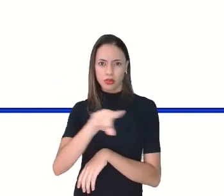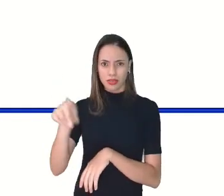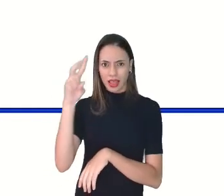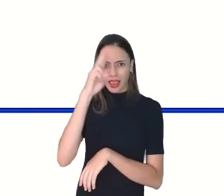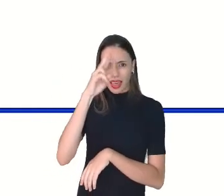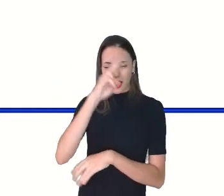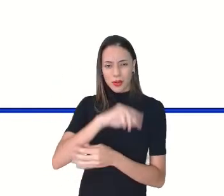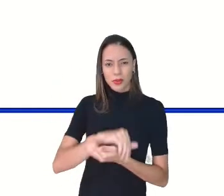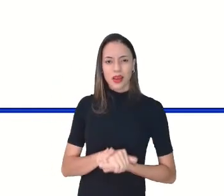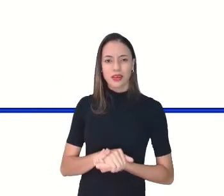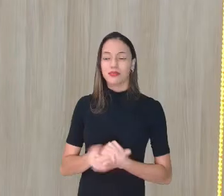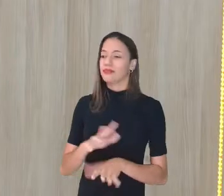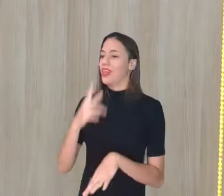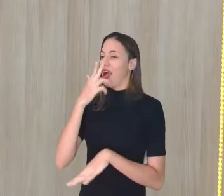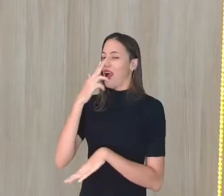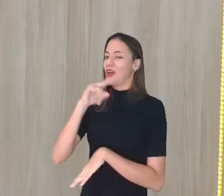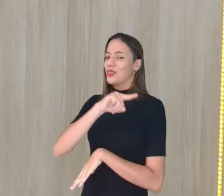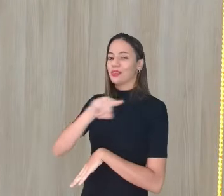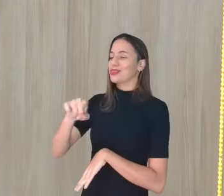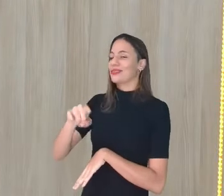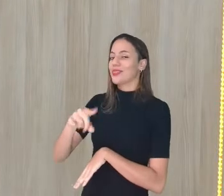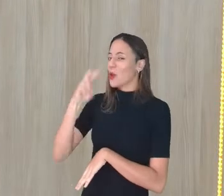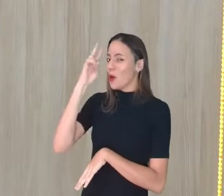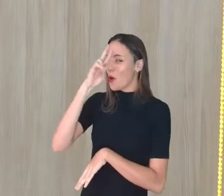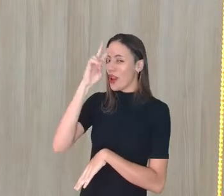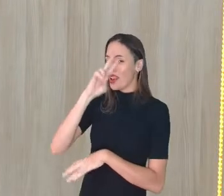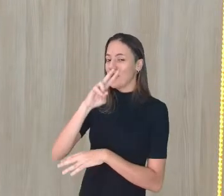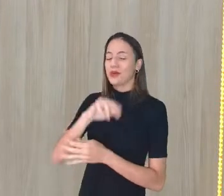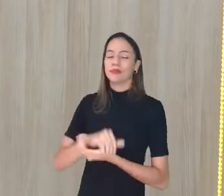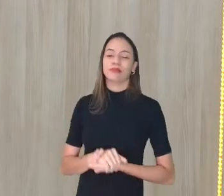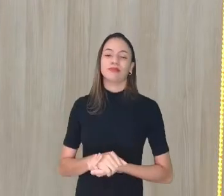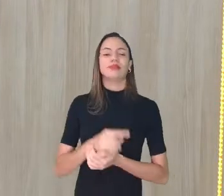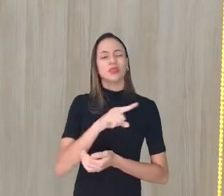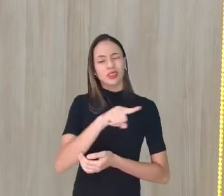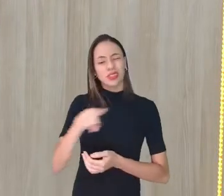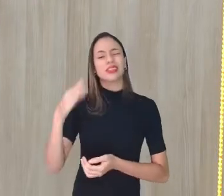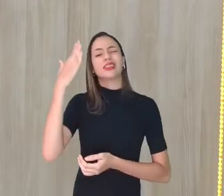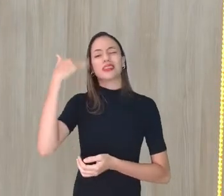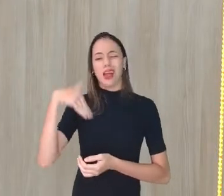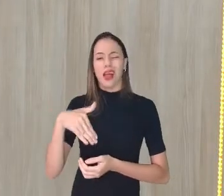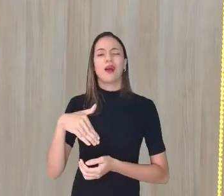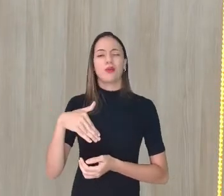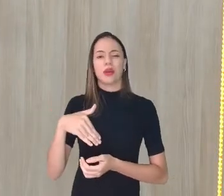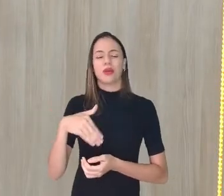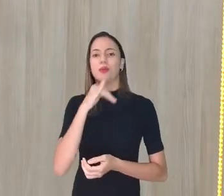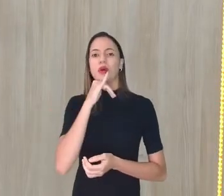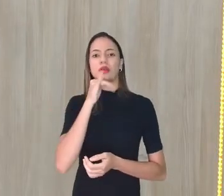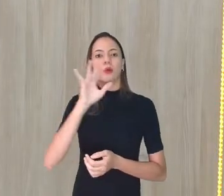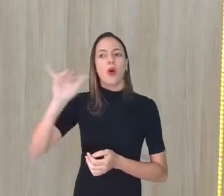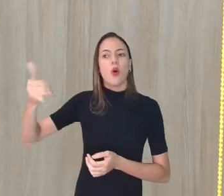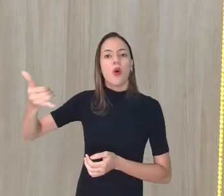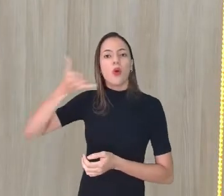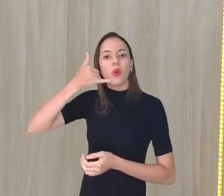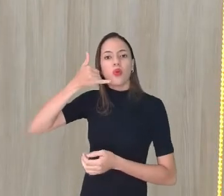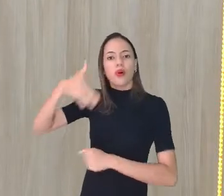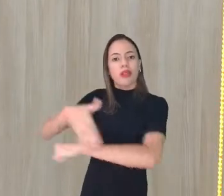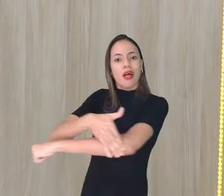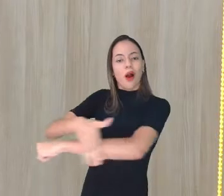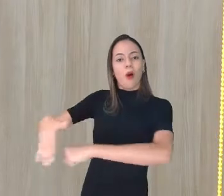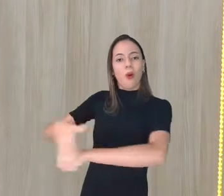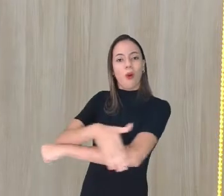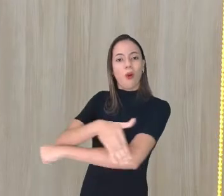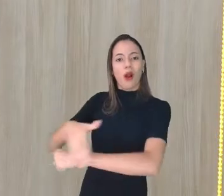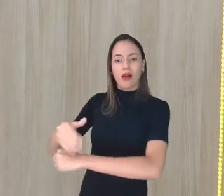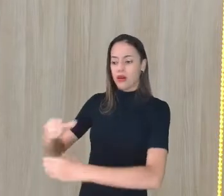acho que não é do Eu tempo acho que eles deles, não lembram, não. não, né, professora? Mas eu acho que vocês sabem o que é orelhão, sim. Aquele telefone que ficava na rua,